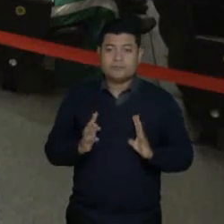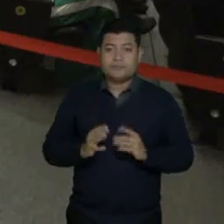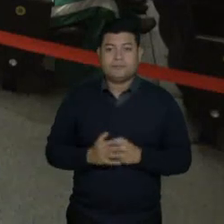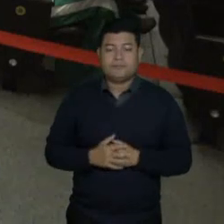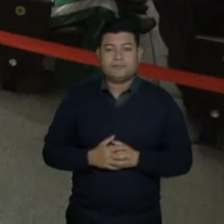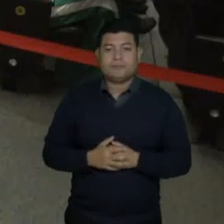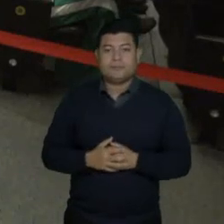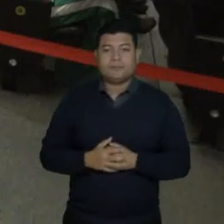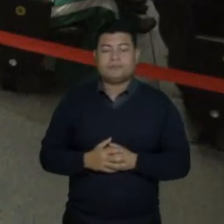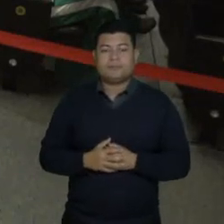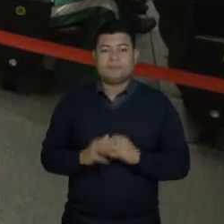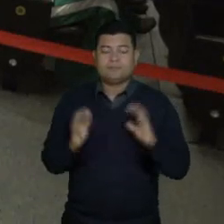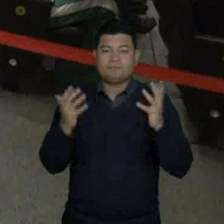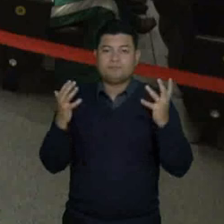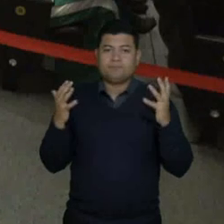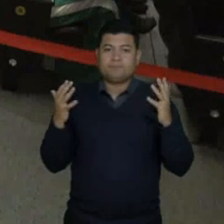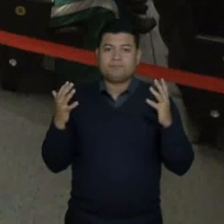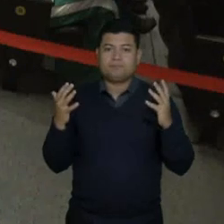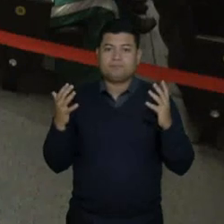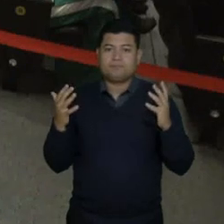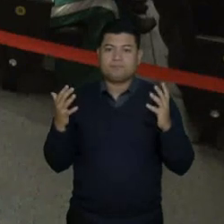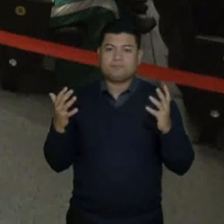pessoal muito